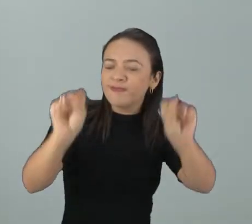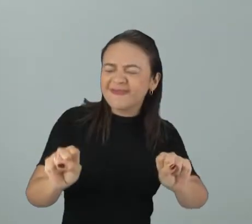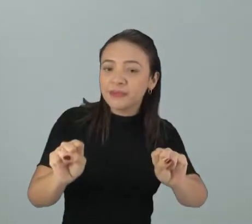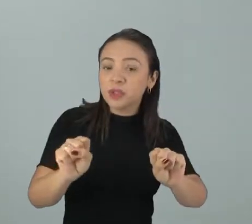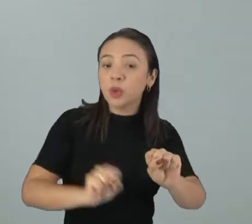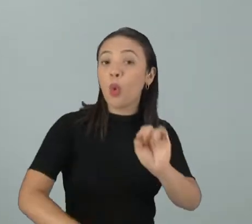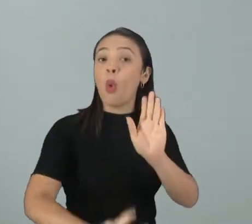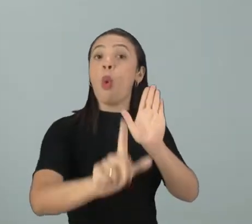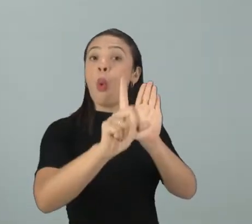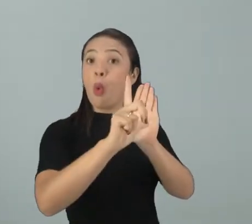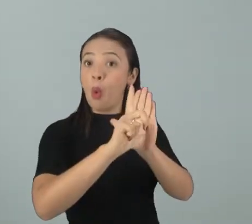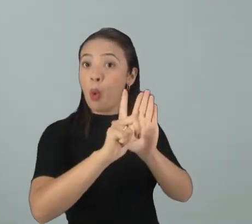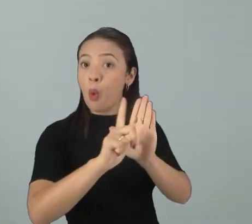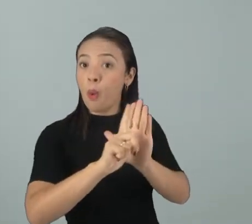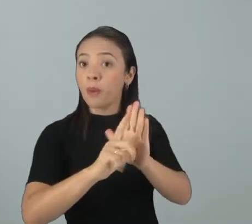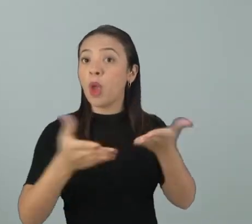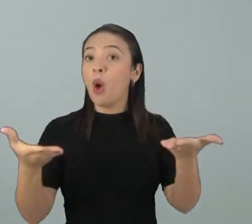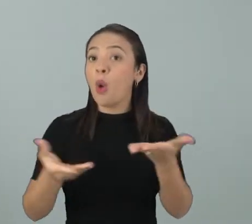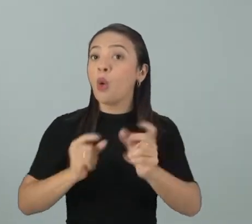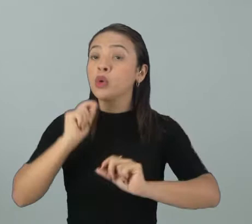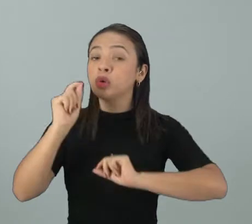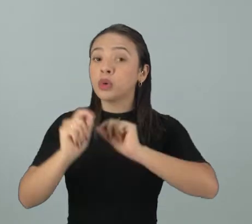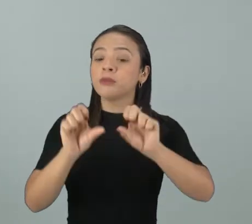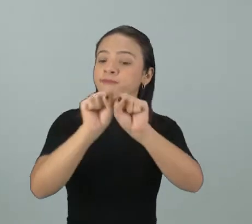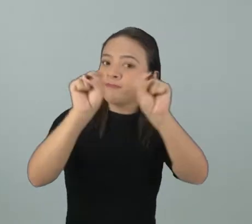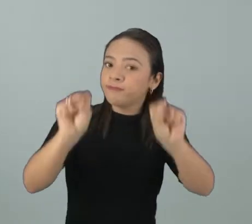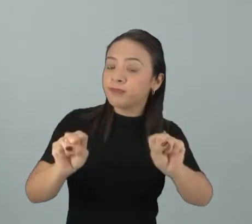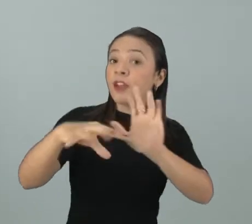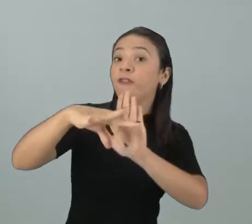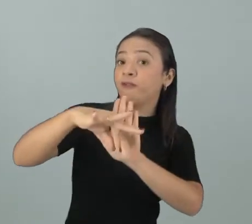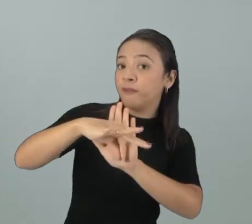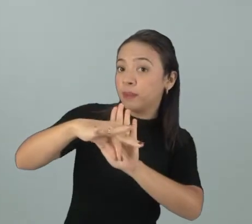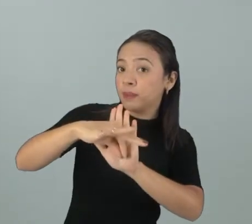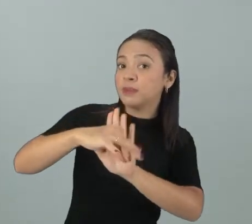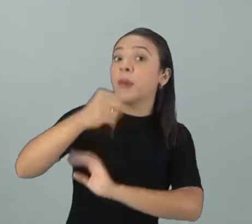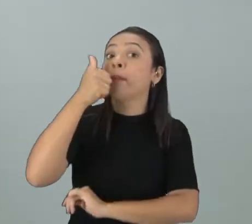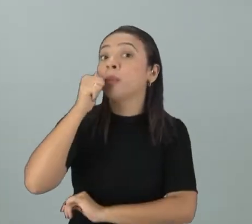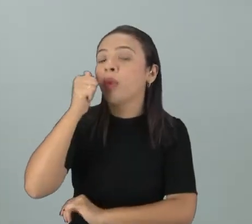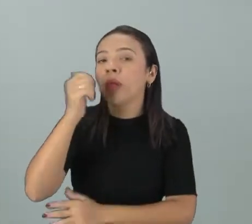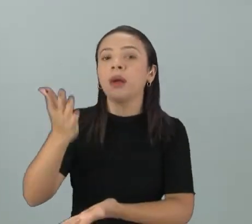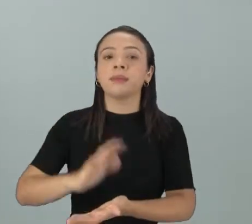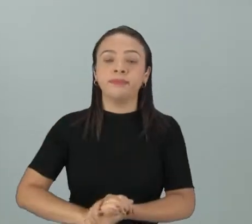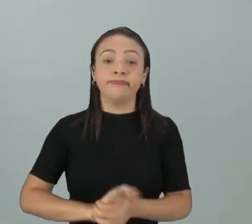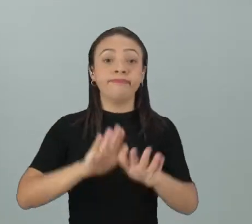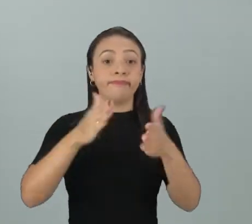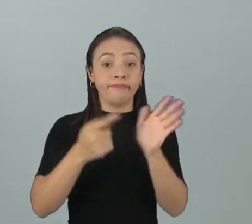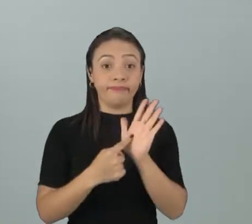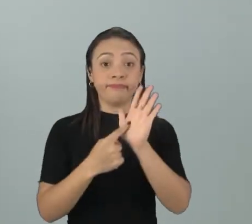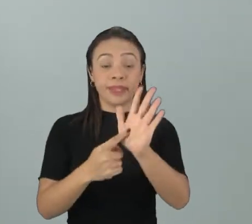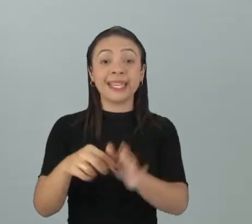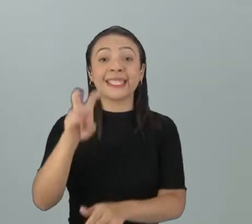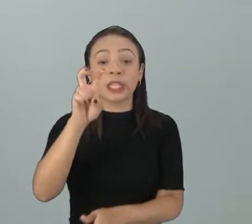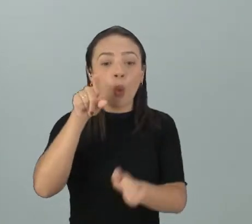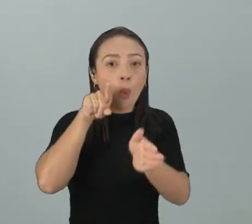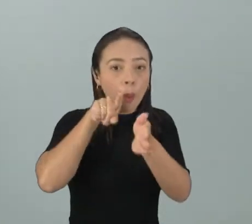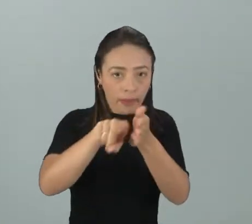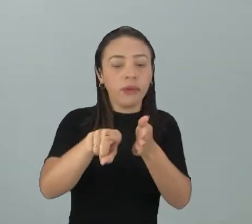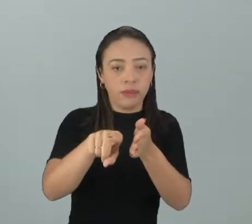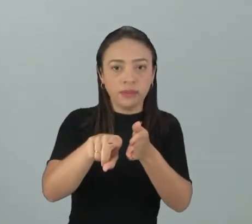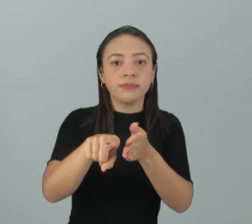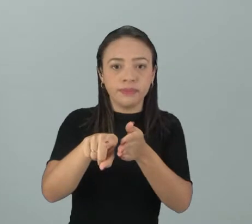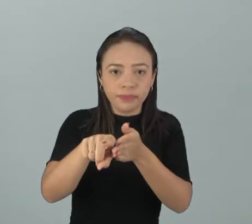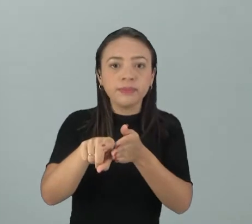reprodutor masculino. Na aula de hoje, nós vamos revisar sistema reprodutor feminino, tá bom? Eu trouxe aqui para vocês 5 questões,